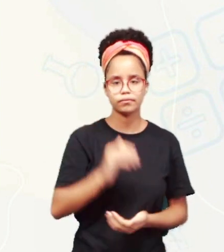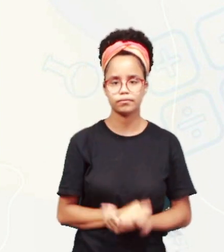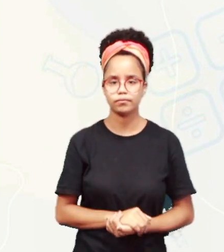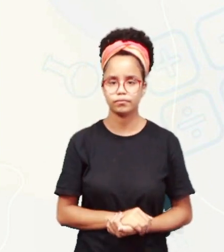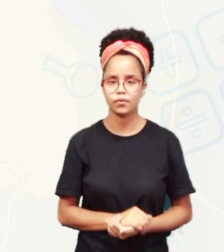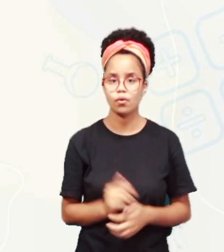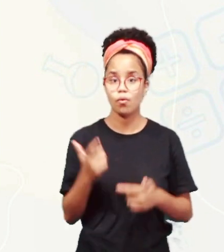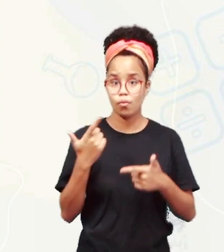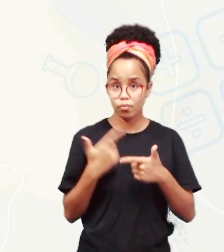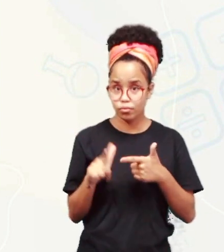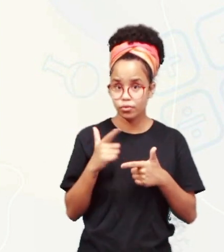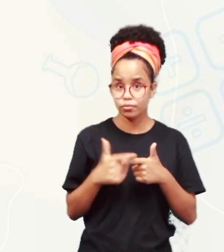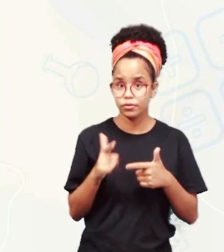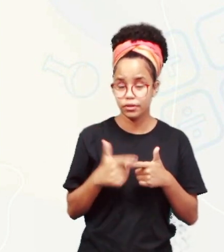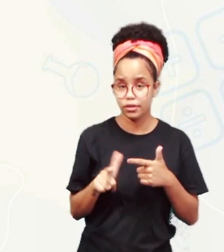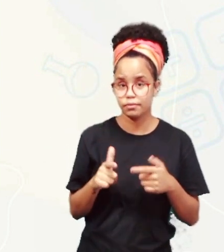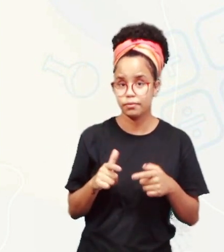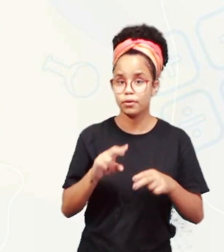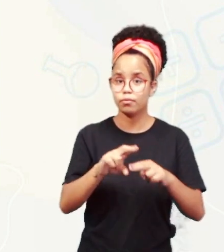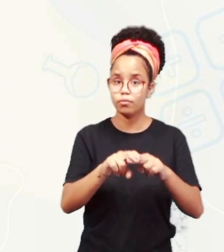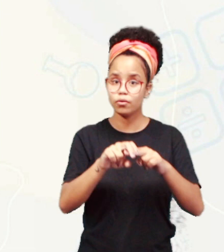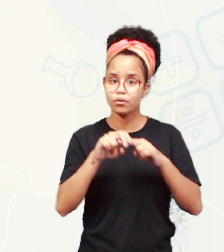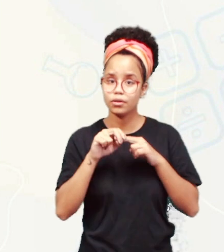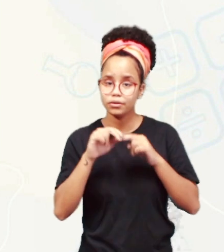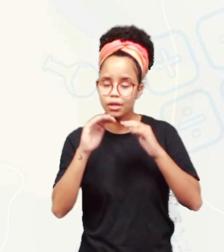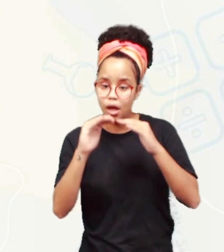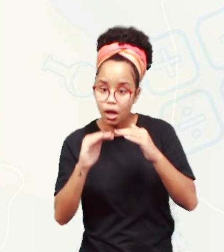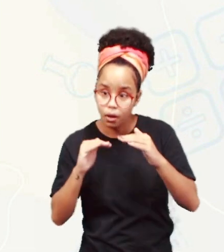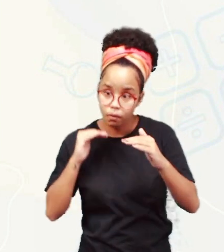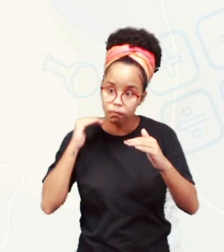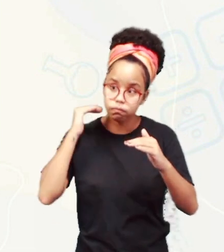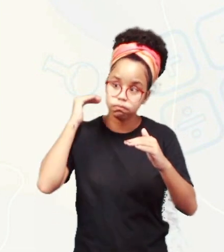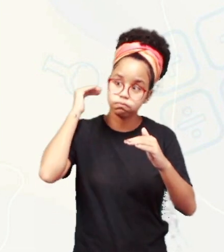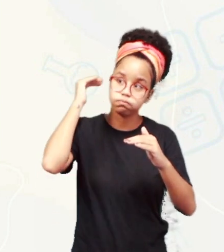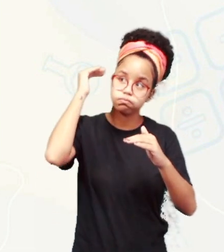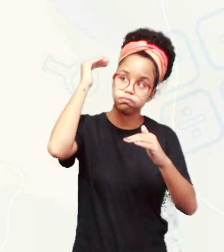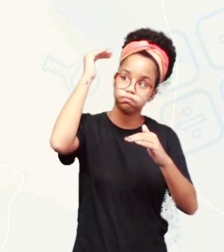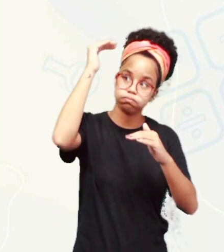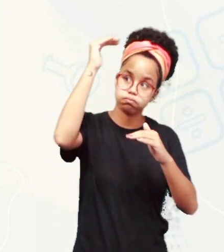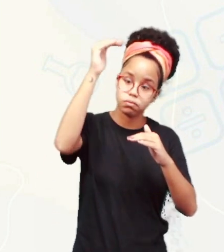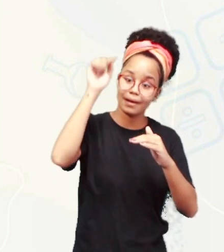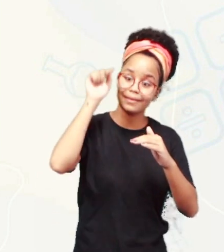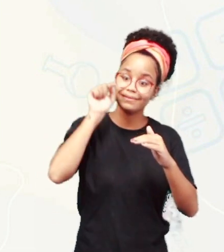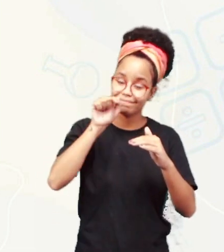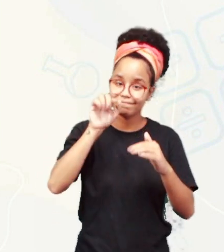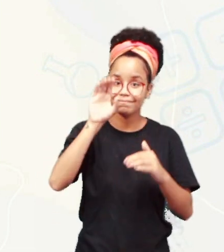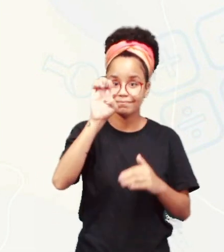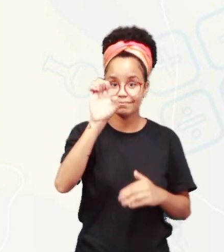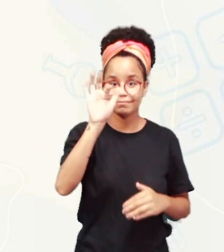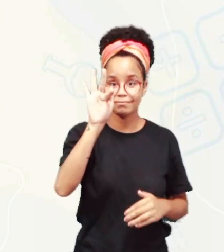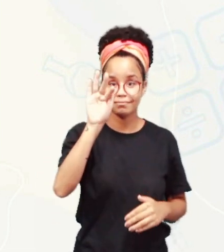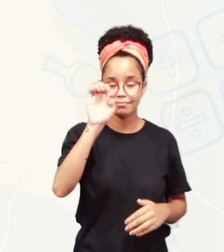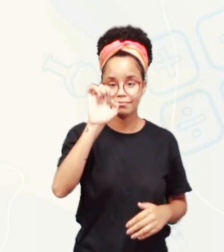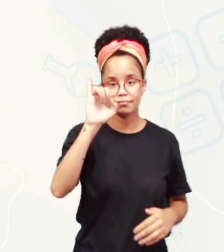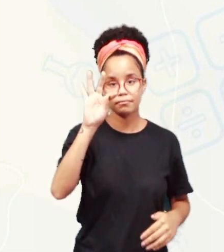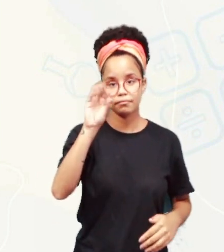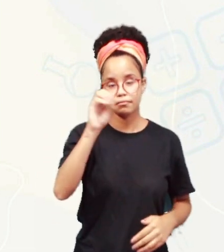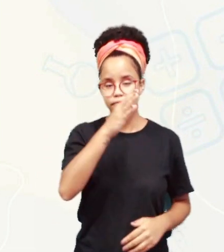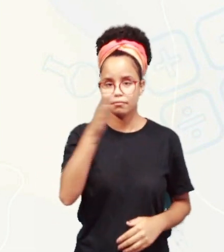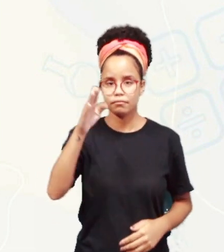não é o efeito estufa é o aumento artificial do efeito estufa que é